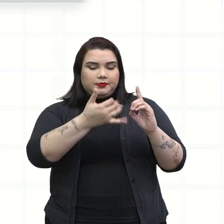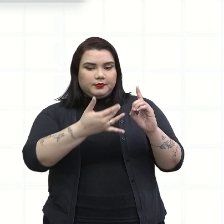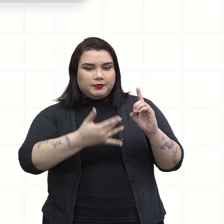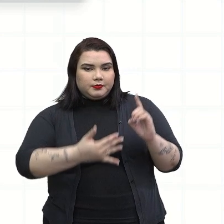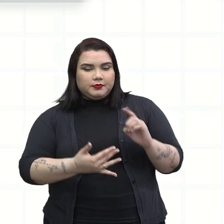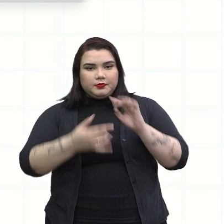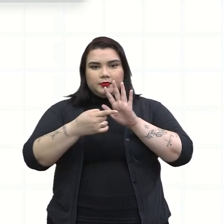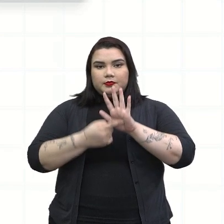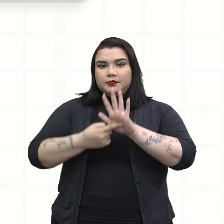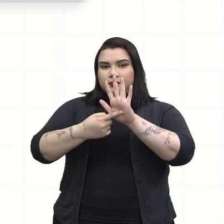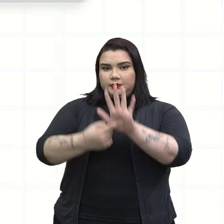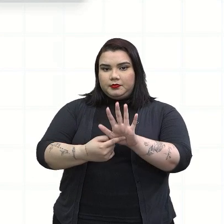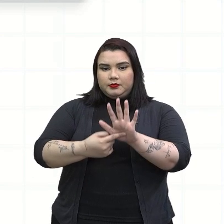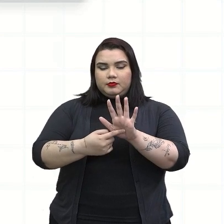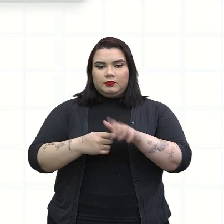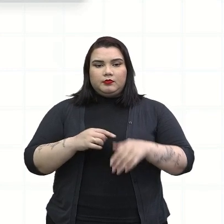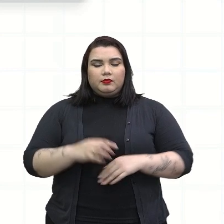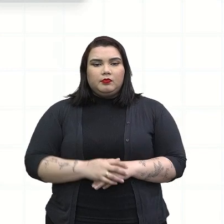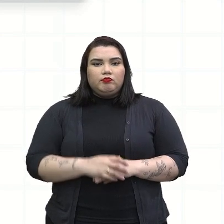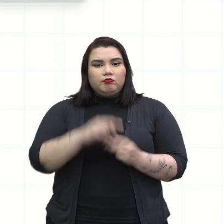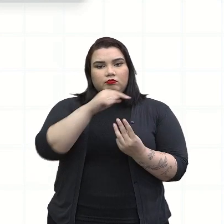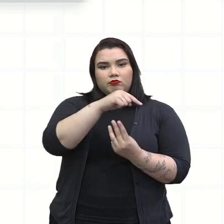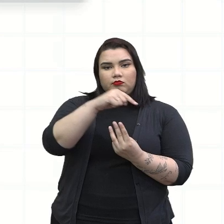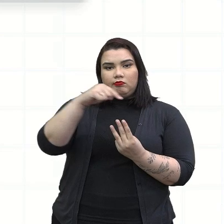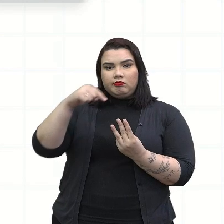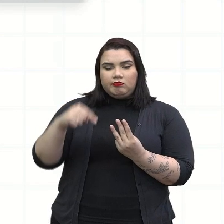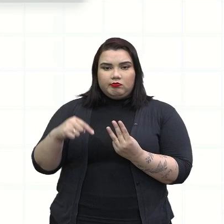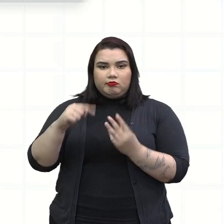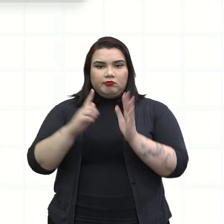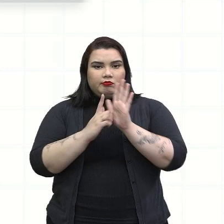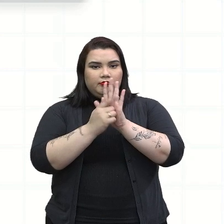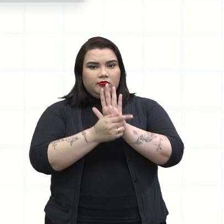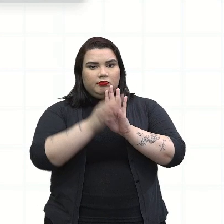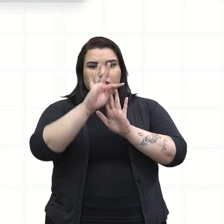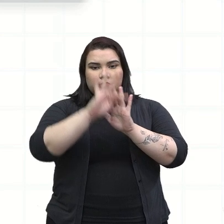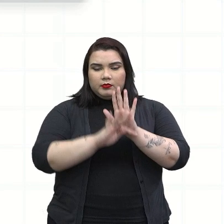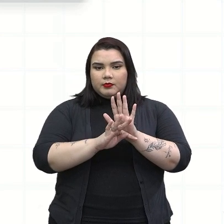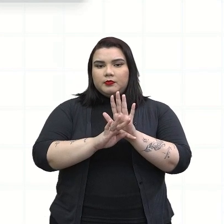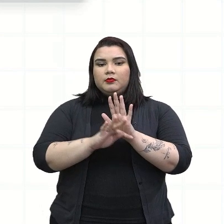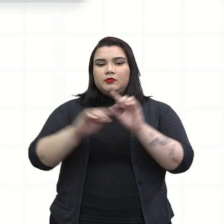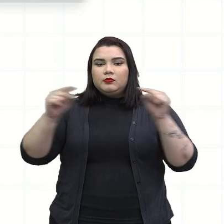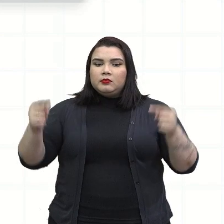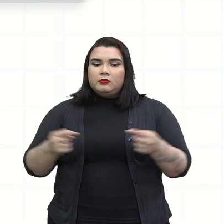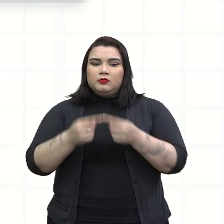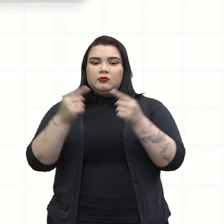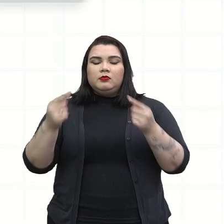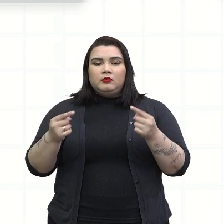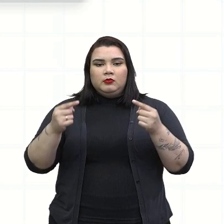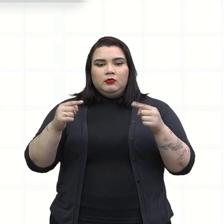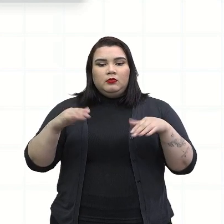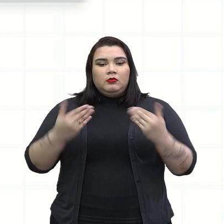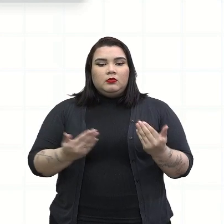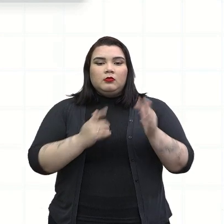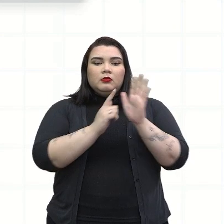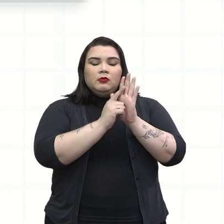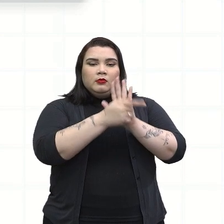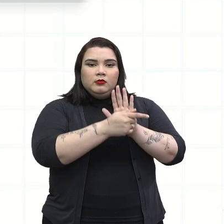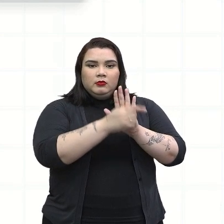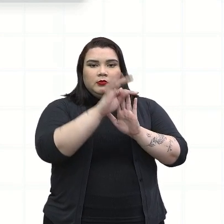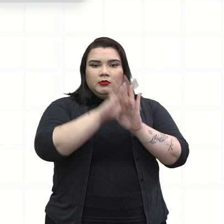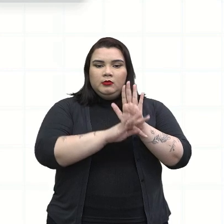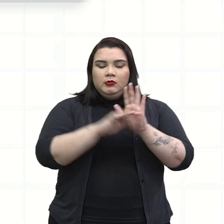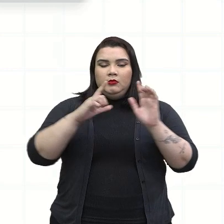e expositivo. 3 opções de gênero textual. Para esses, né? Qual desses gêneros eles